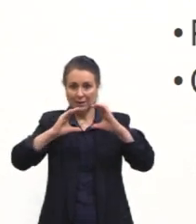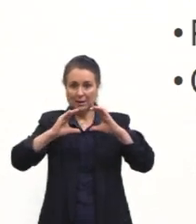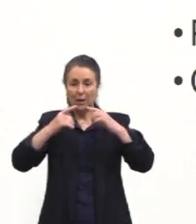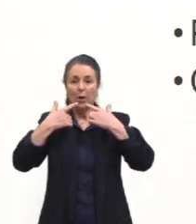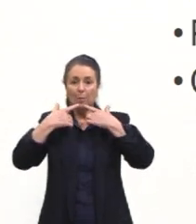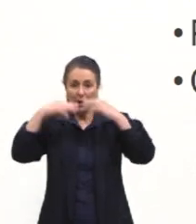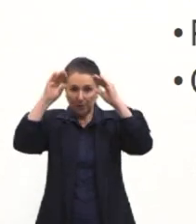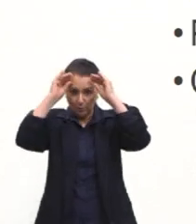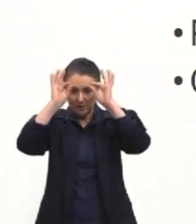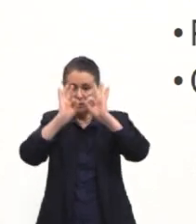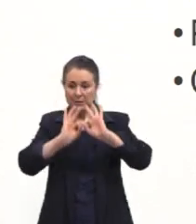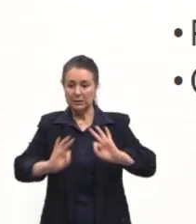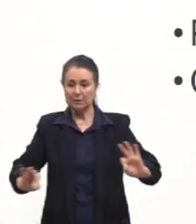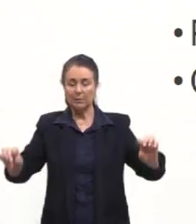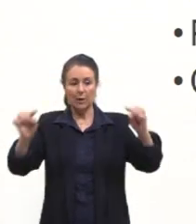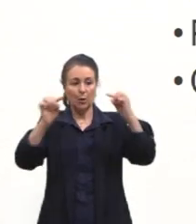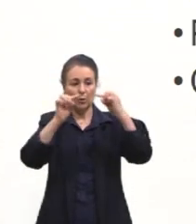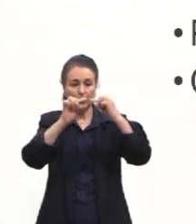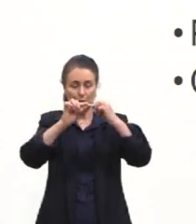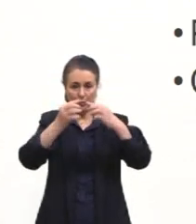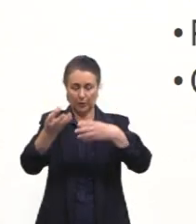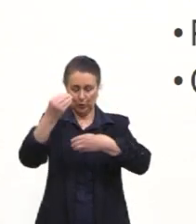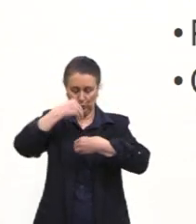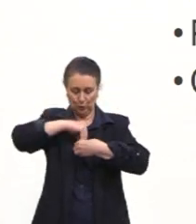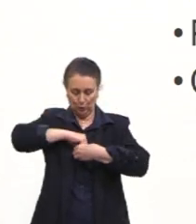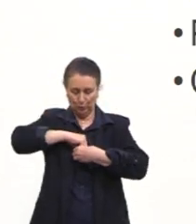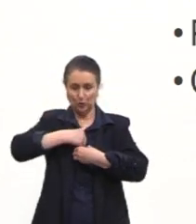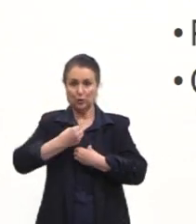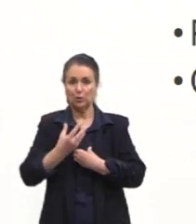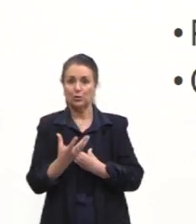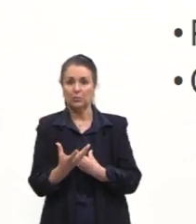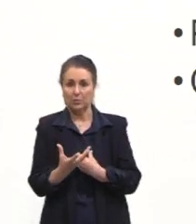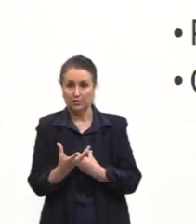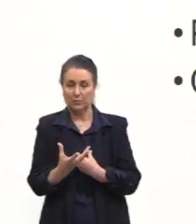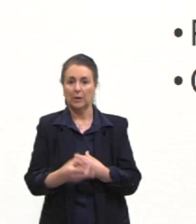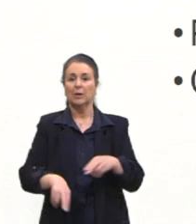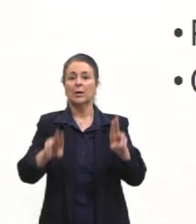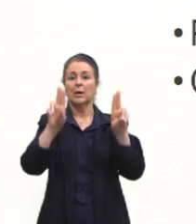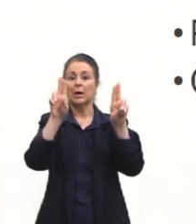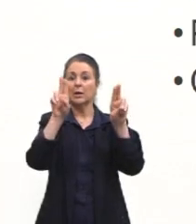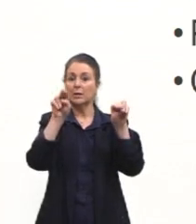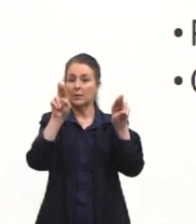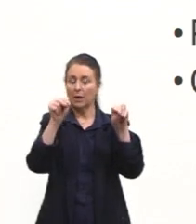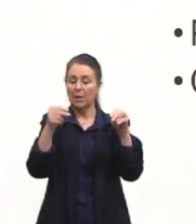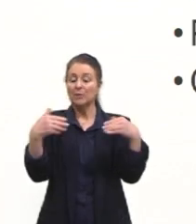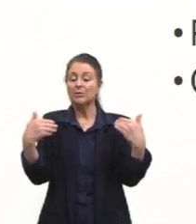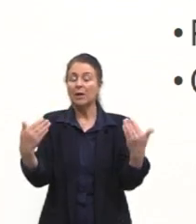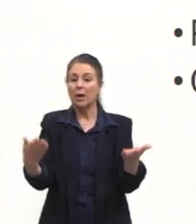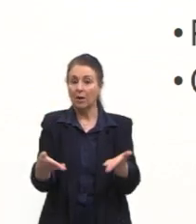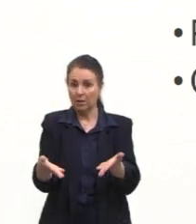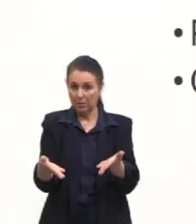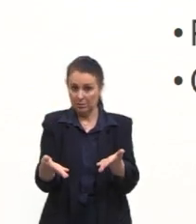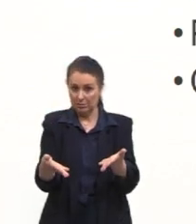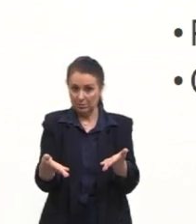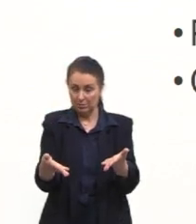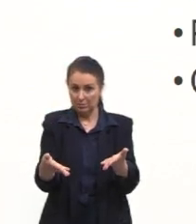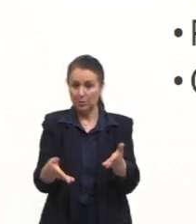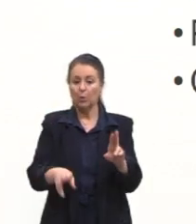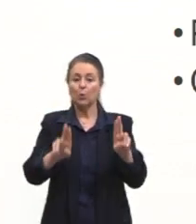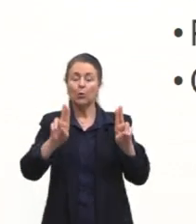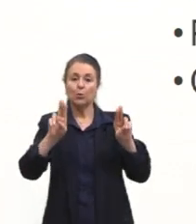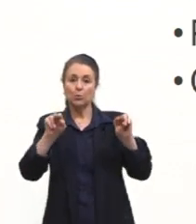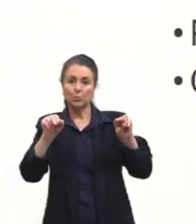simples, objetiva e subjetiva. Eles abordam temas que são temas atuais, os títulos